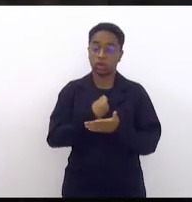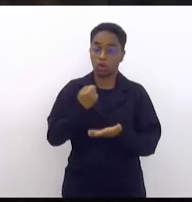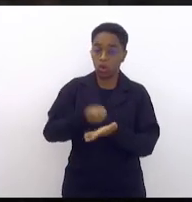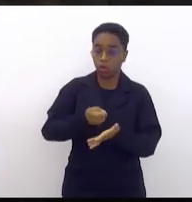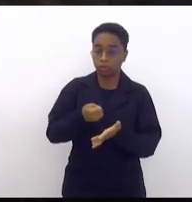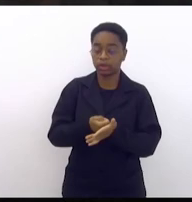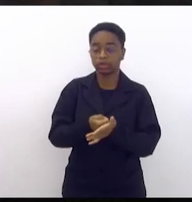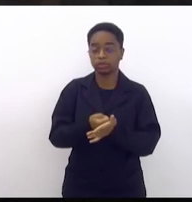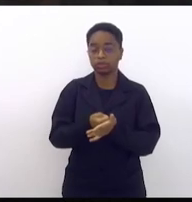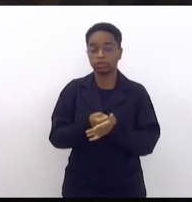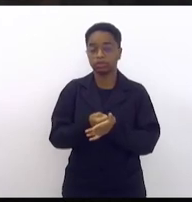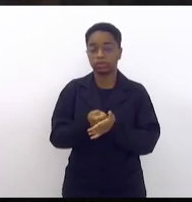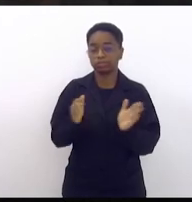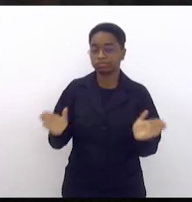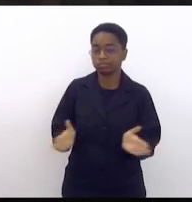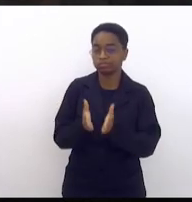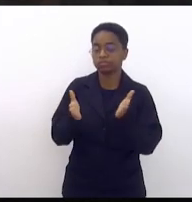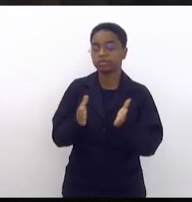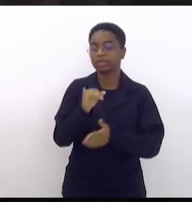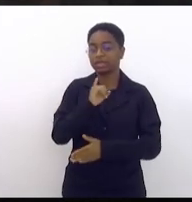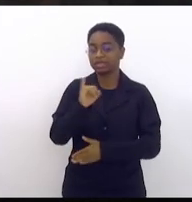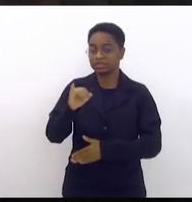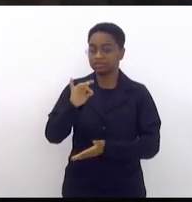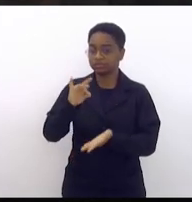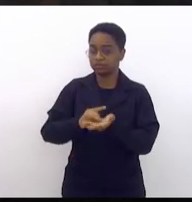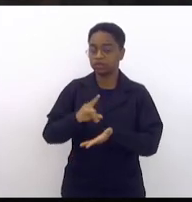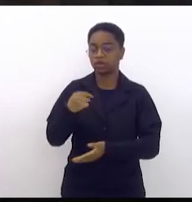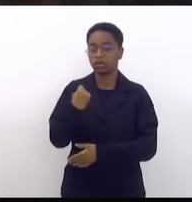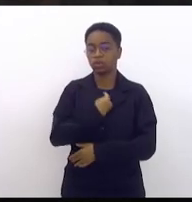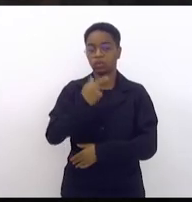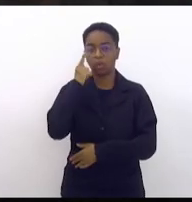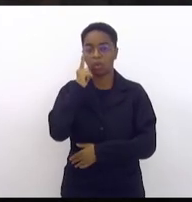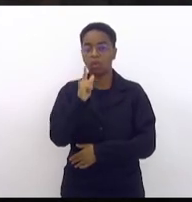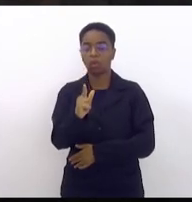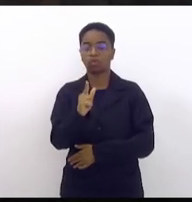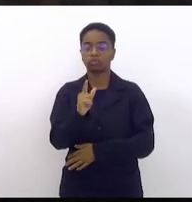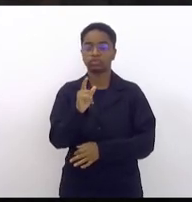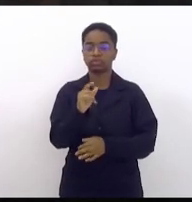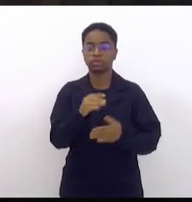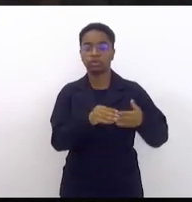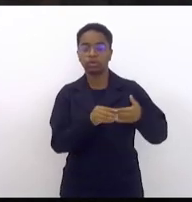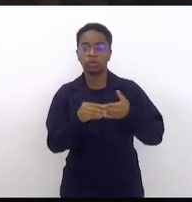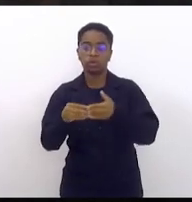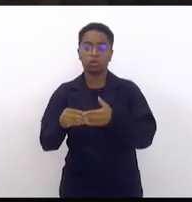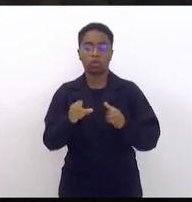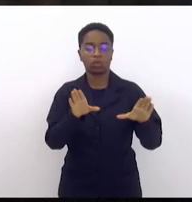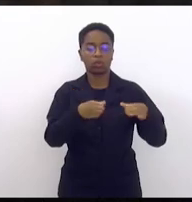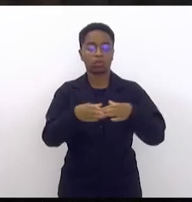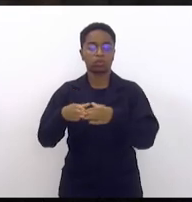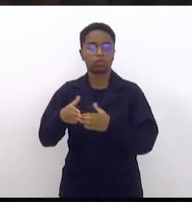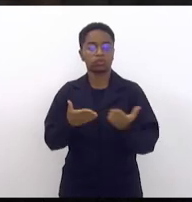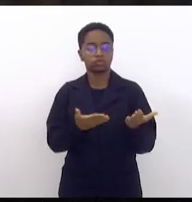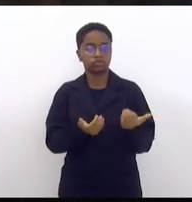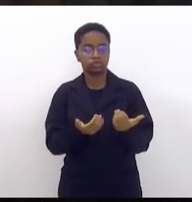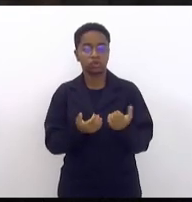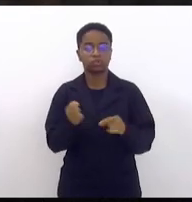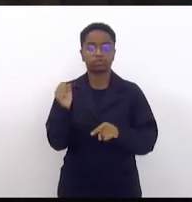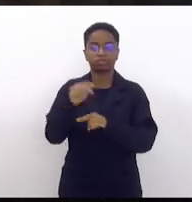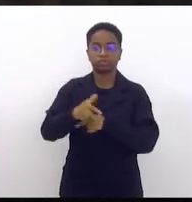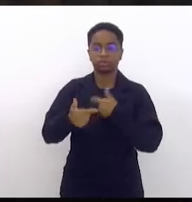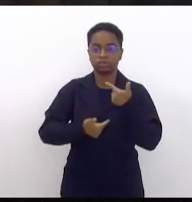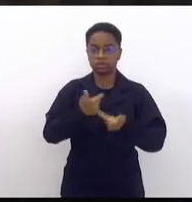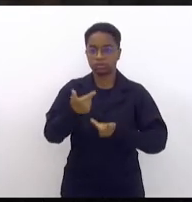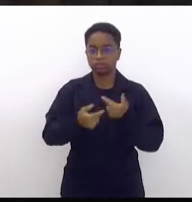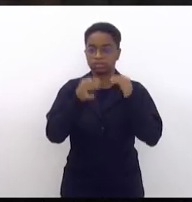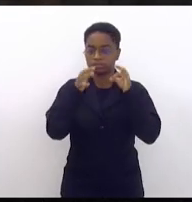conduzi-la tal quando nós conseguimos conduzir essa Juventude para o pleno emprego para